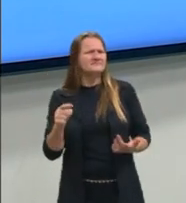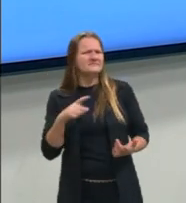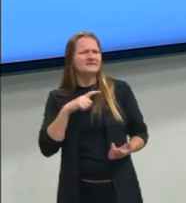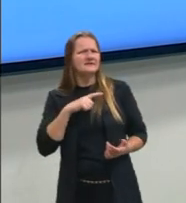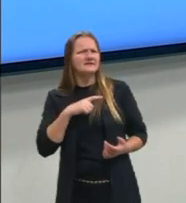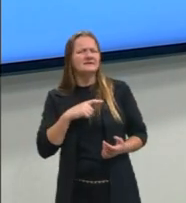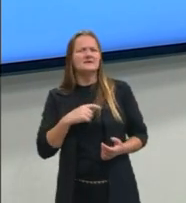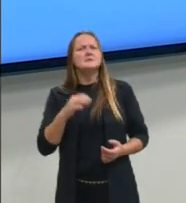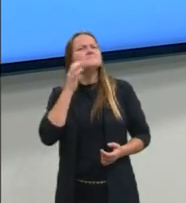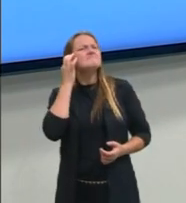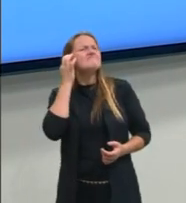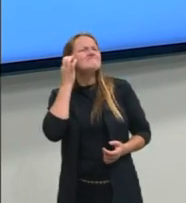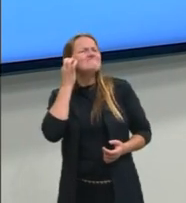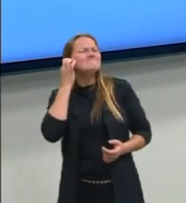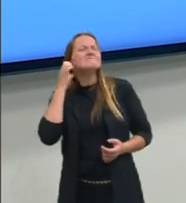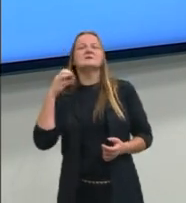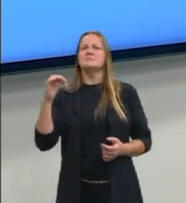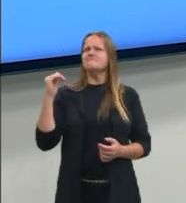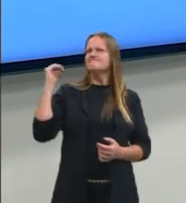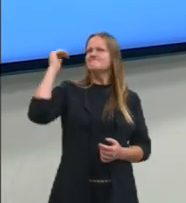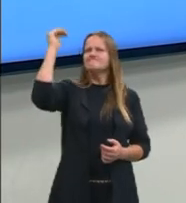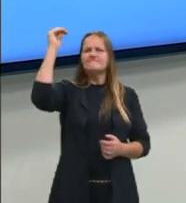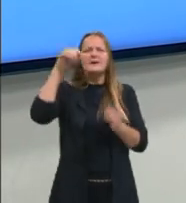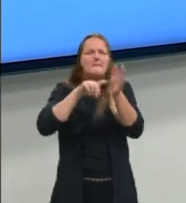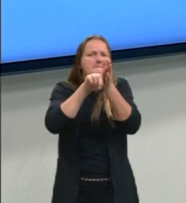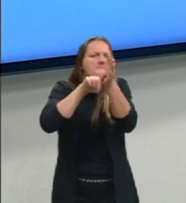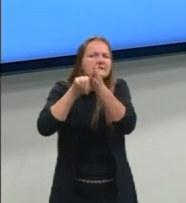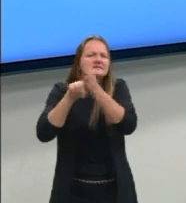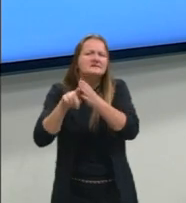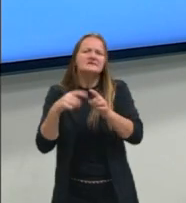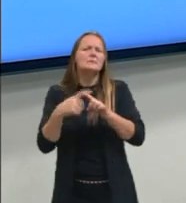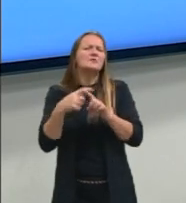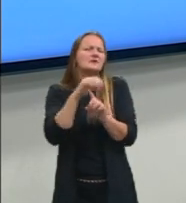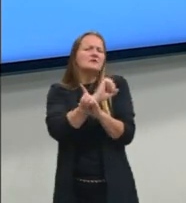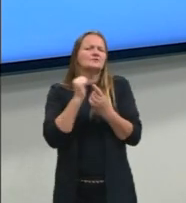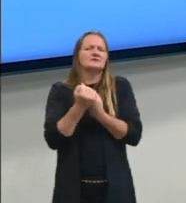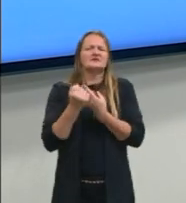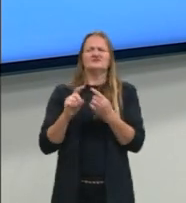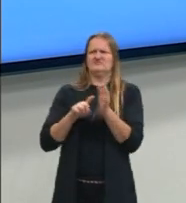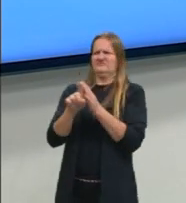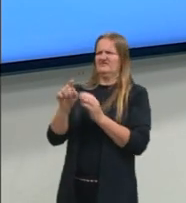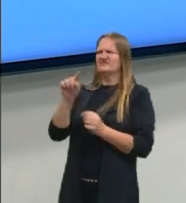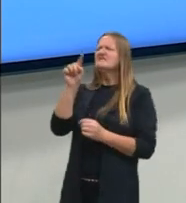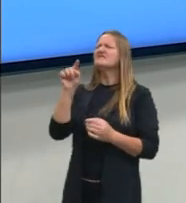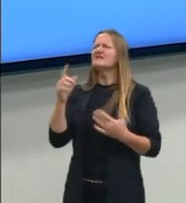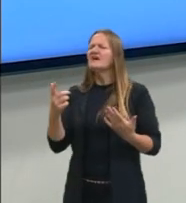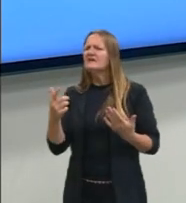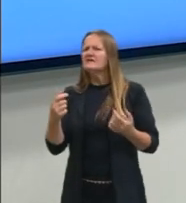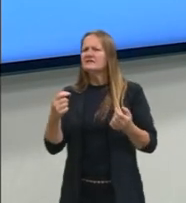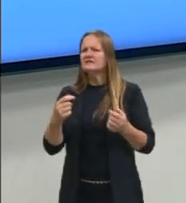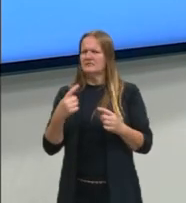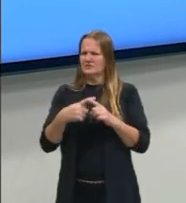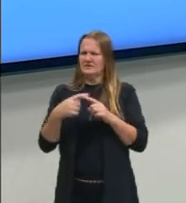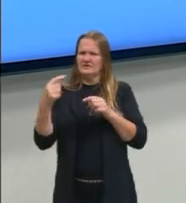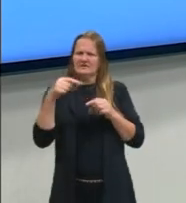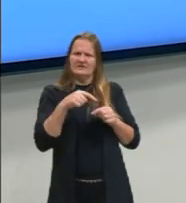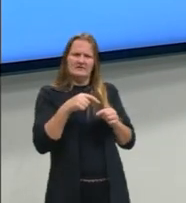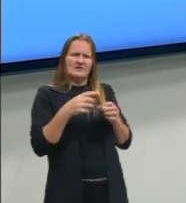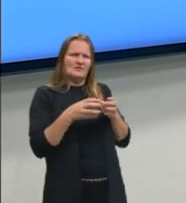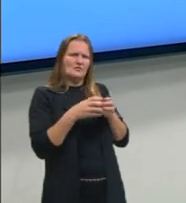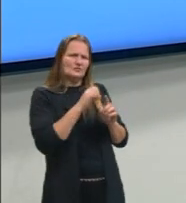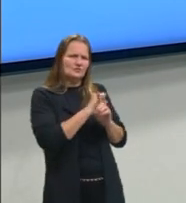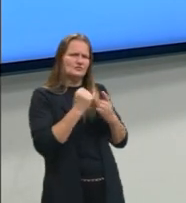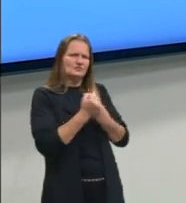Excelência centro de pesquisas então que tem levado a e tu não está mais contemplando o que os